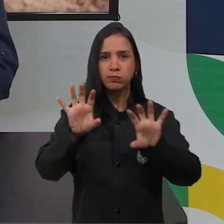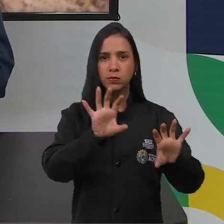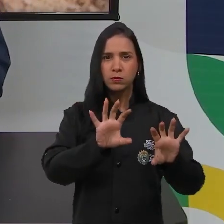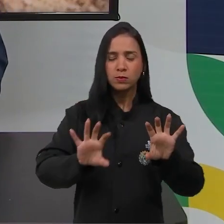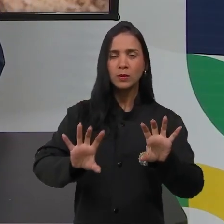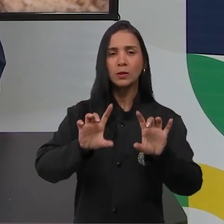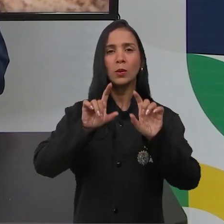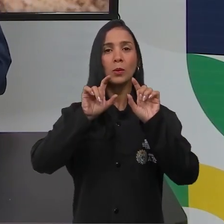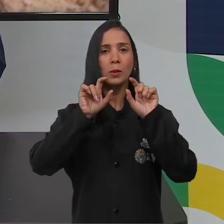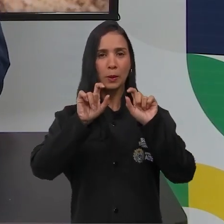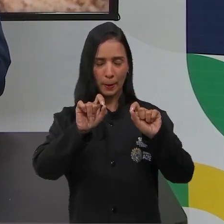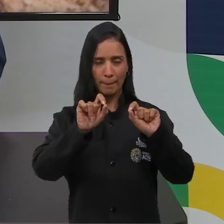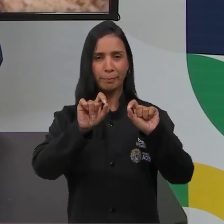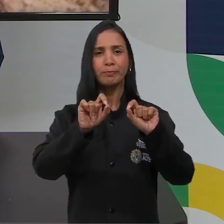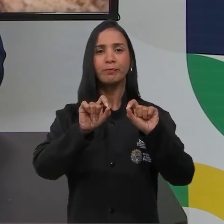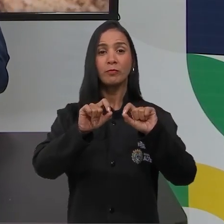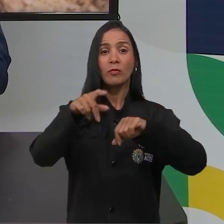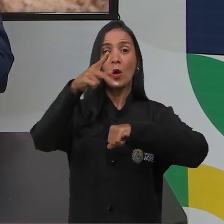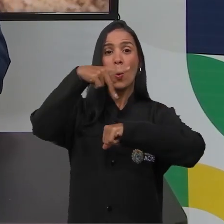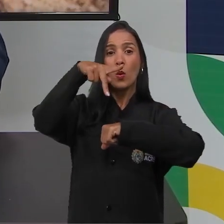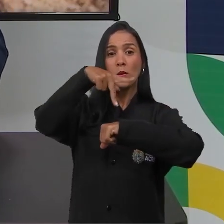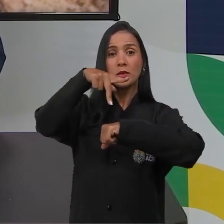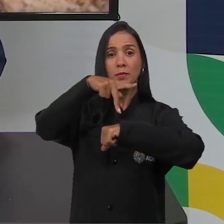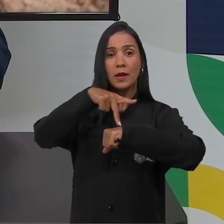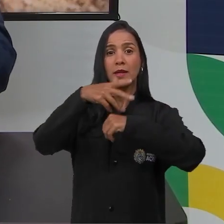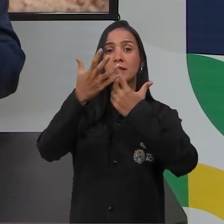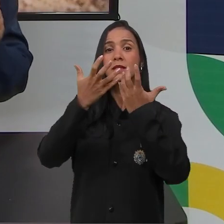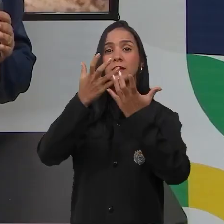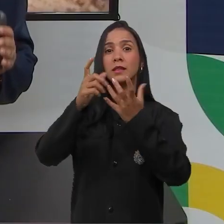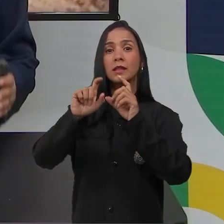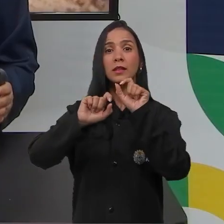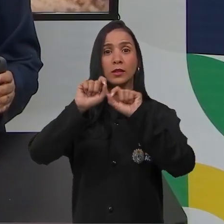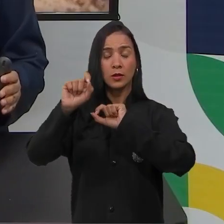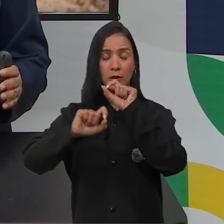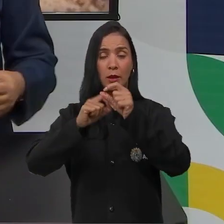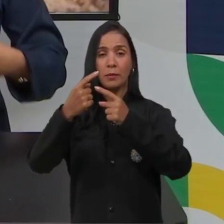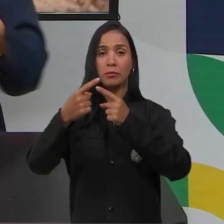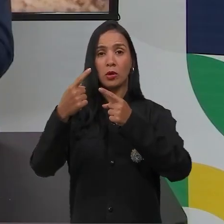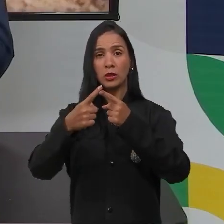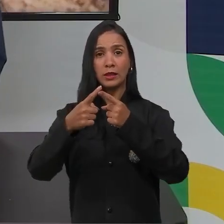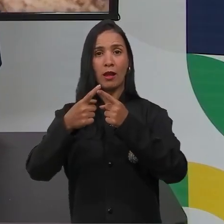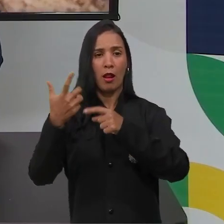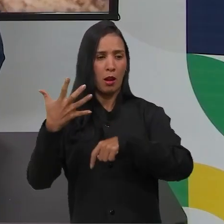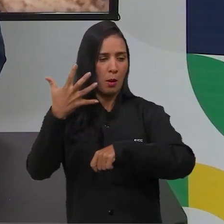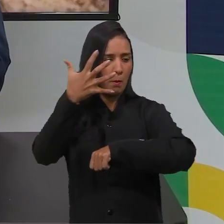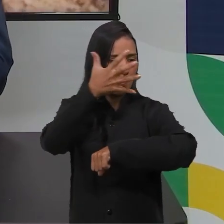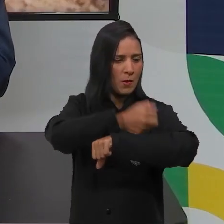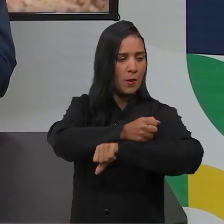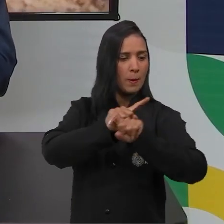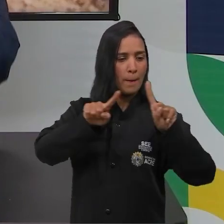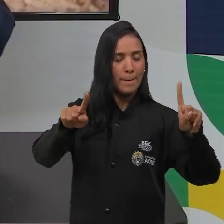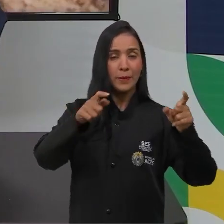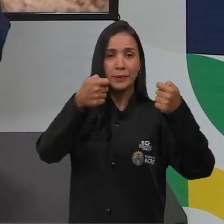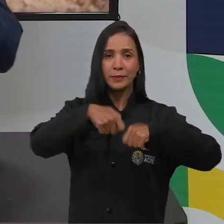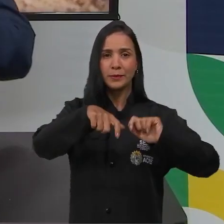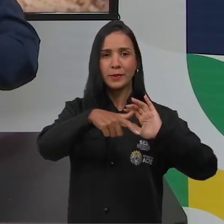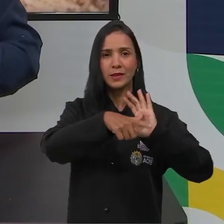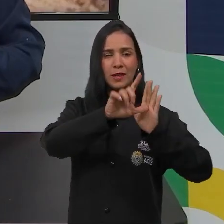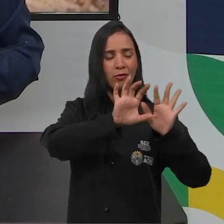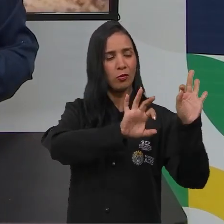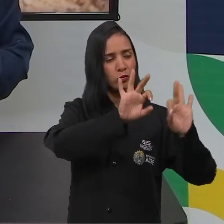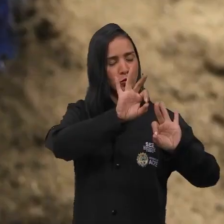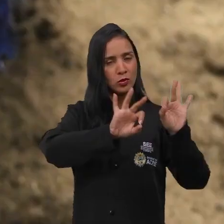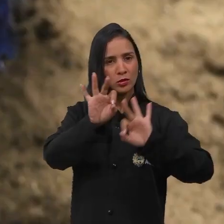essas potências, elas não consideraram algumas características importantes. Mas que características são essas? Aqui,